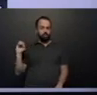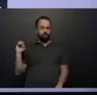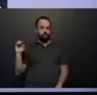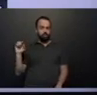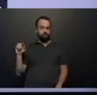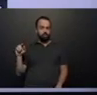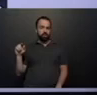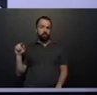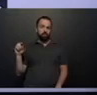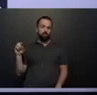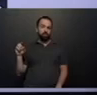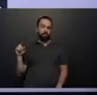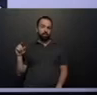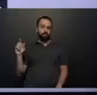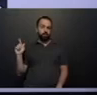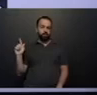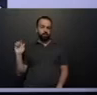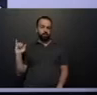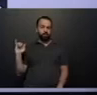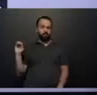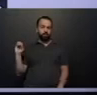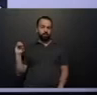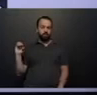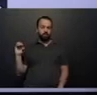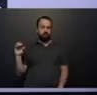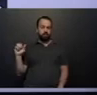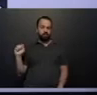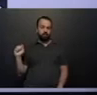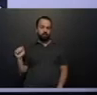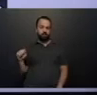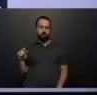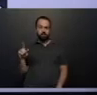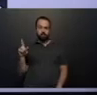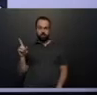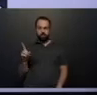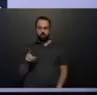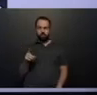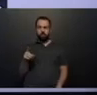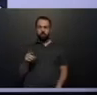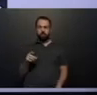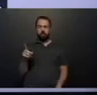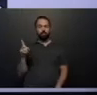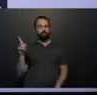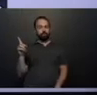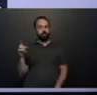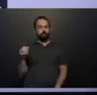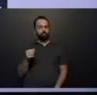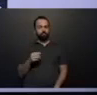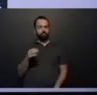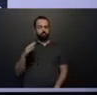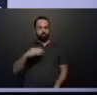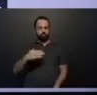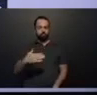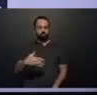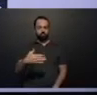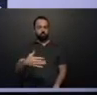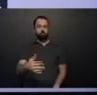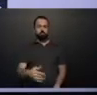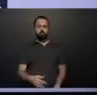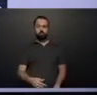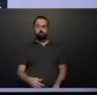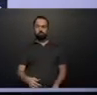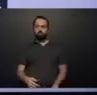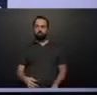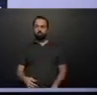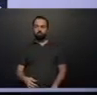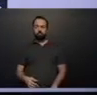4, material radioativo ou radioatividade. O quinto, material tóxico. E o sexto, usar